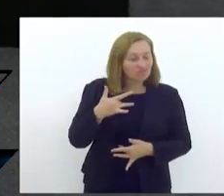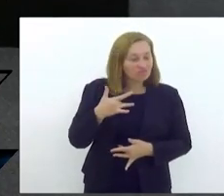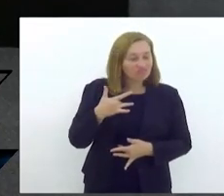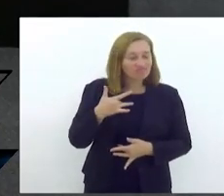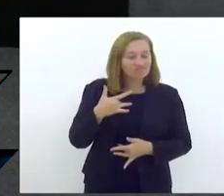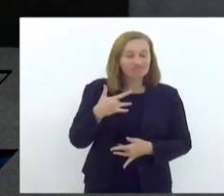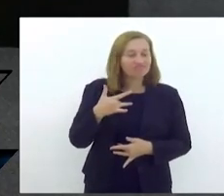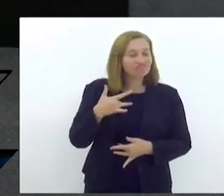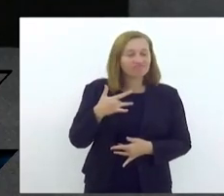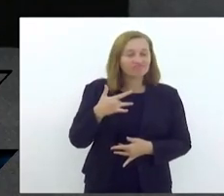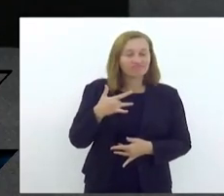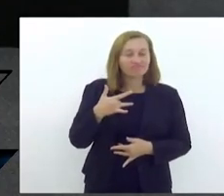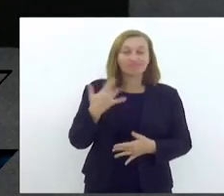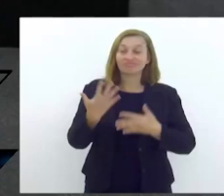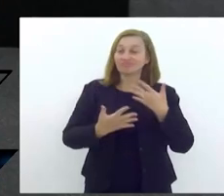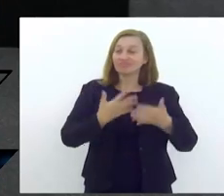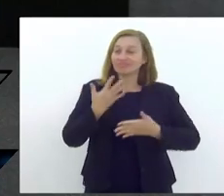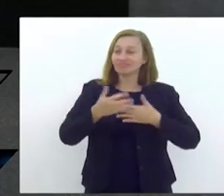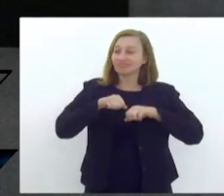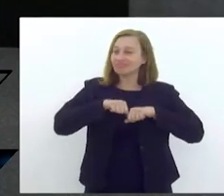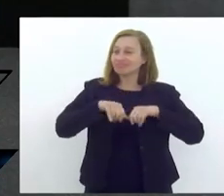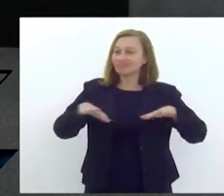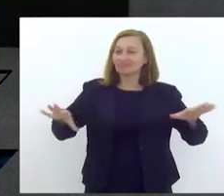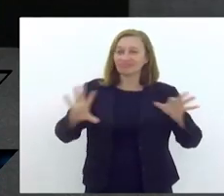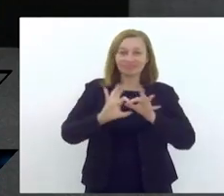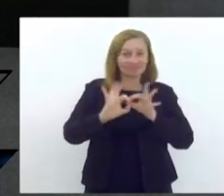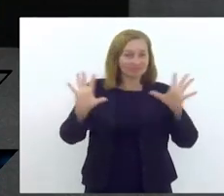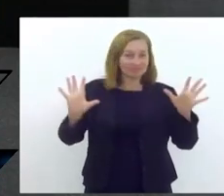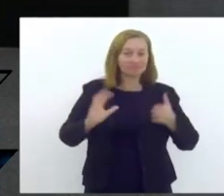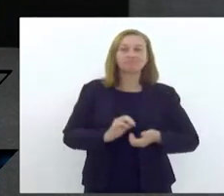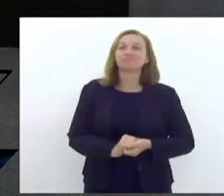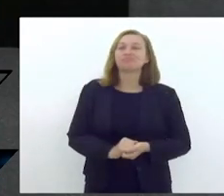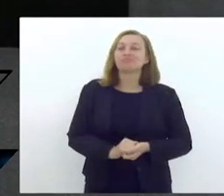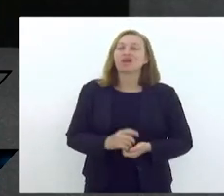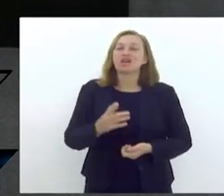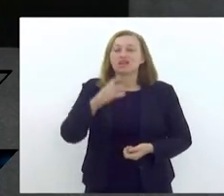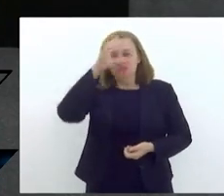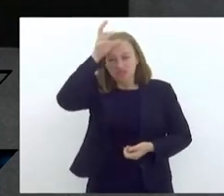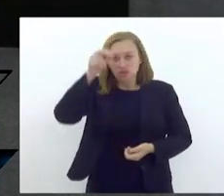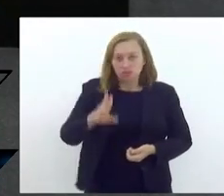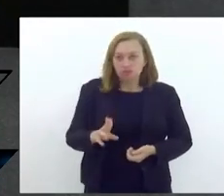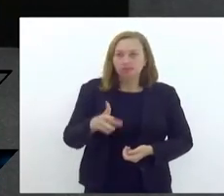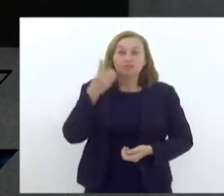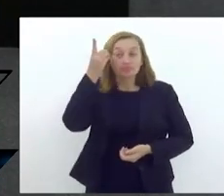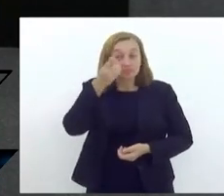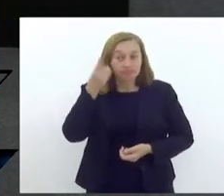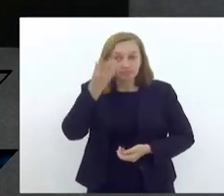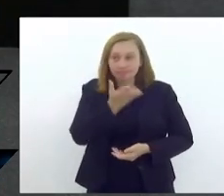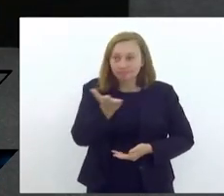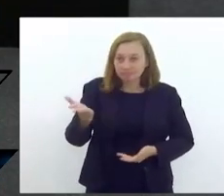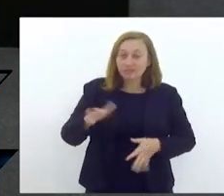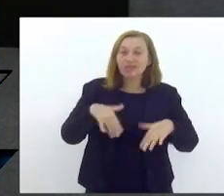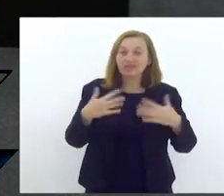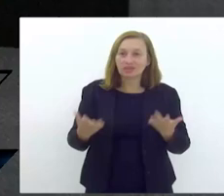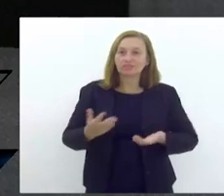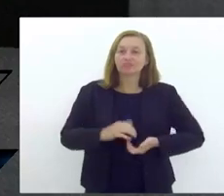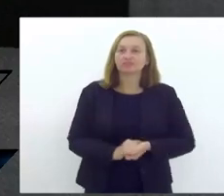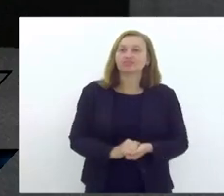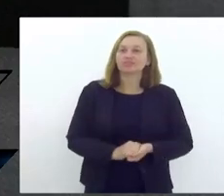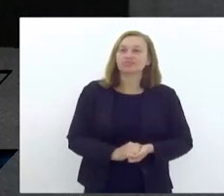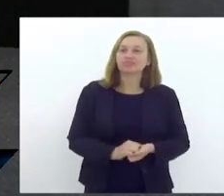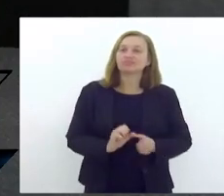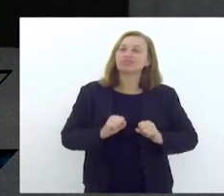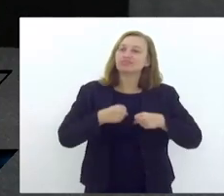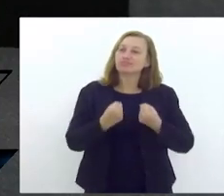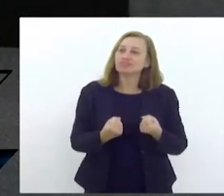vossa contagiante alegria democrática tia Ju e deputados então Vou